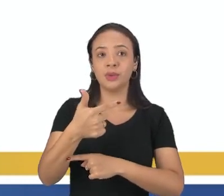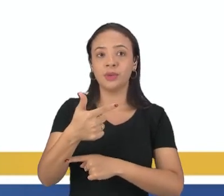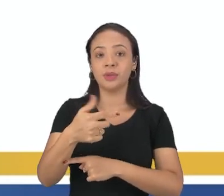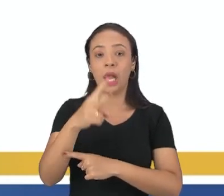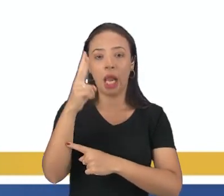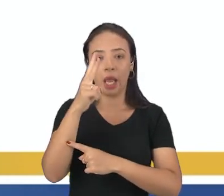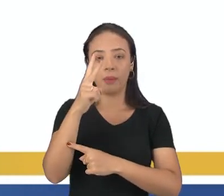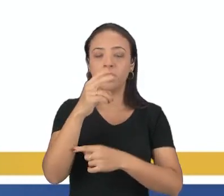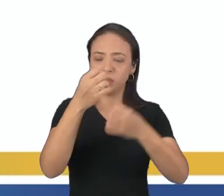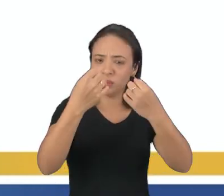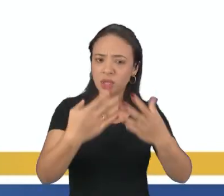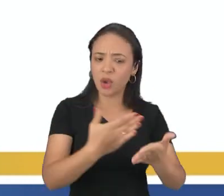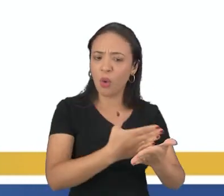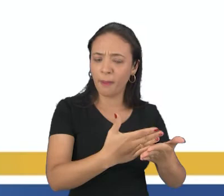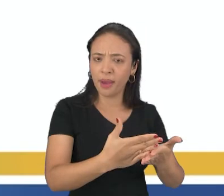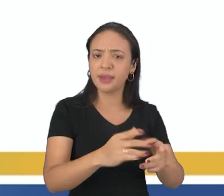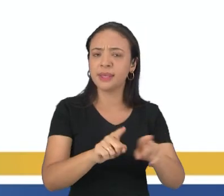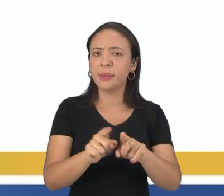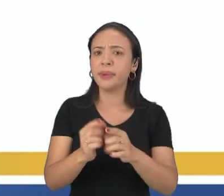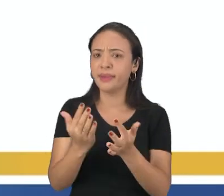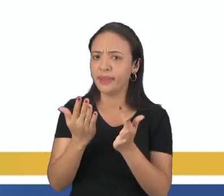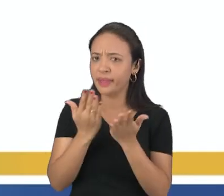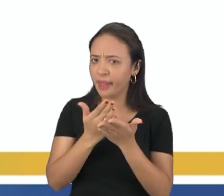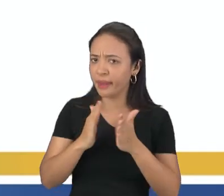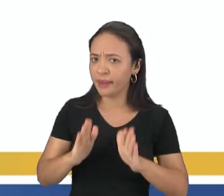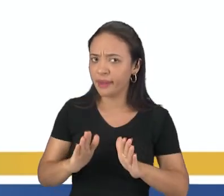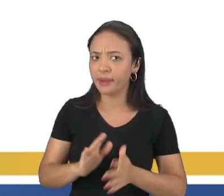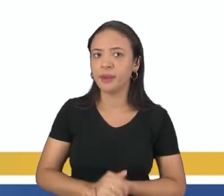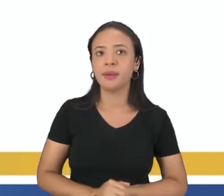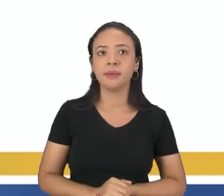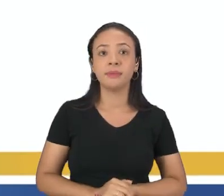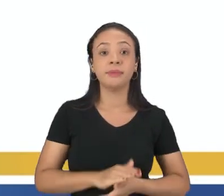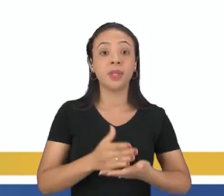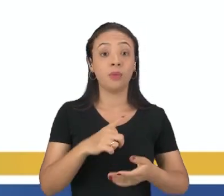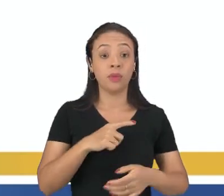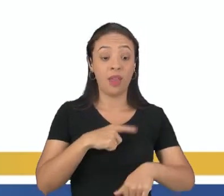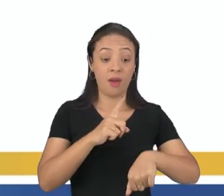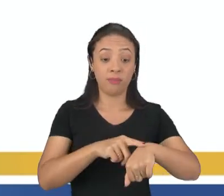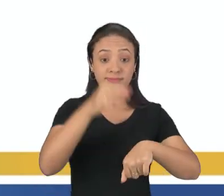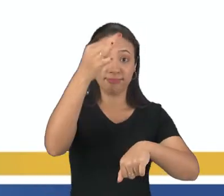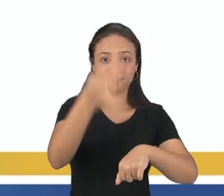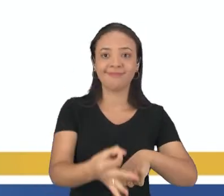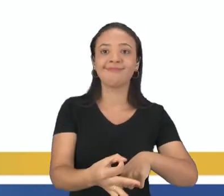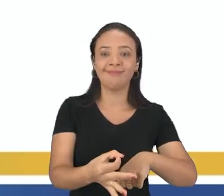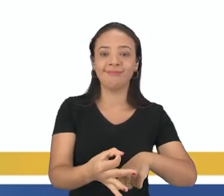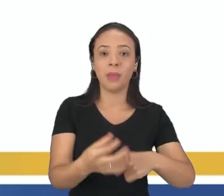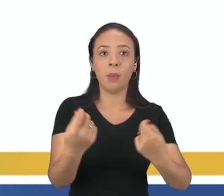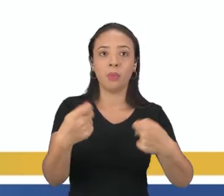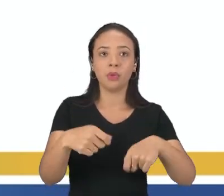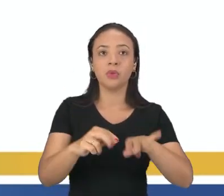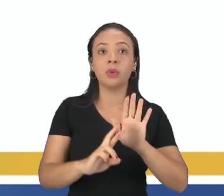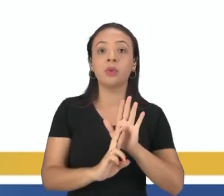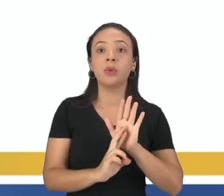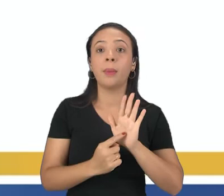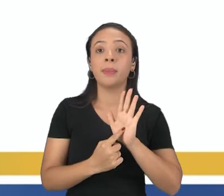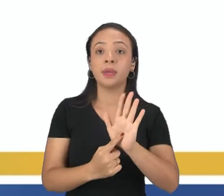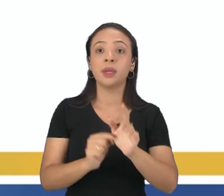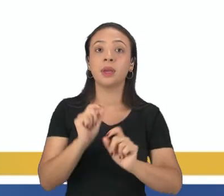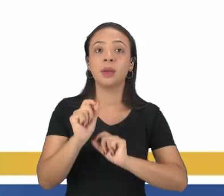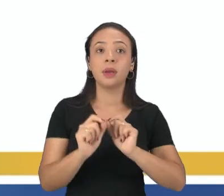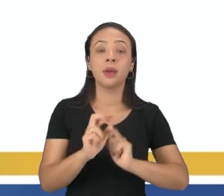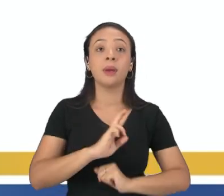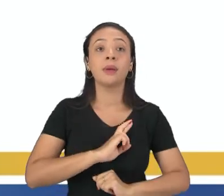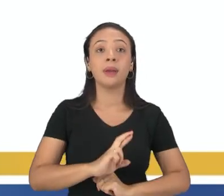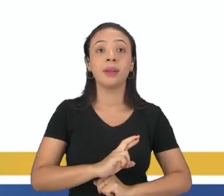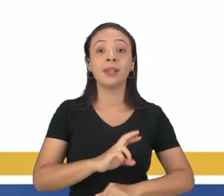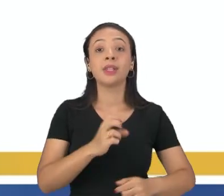onde começa e onde finaliza, né? Então, aí nós temos hora exata, né? Que pode ser representada, se for